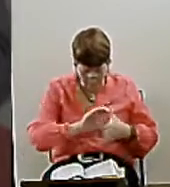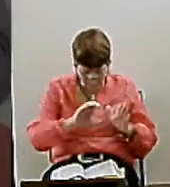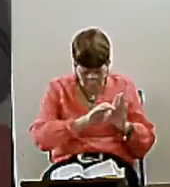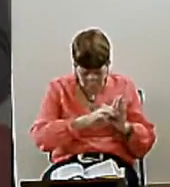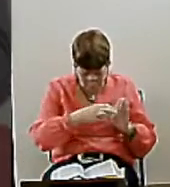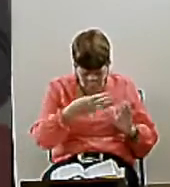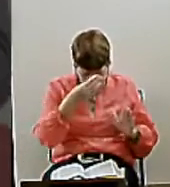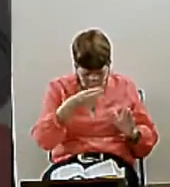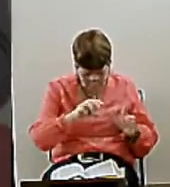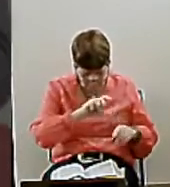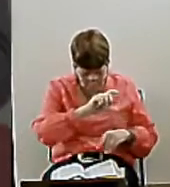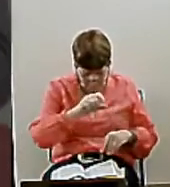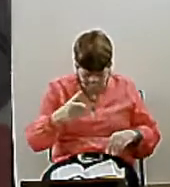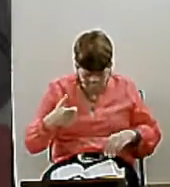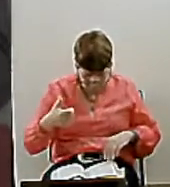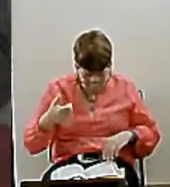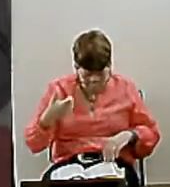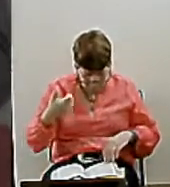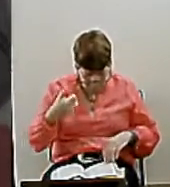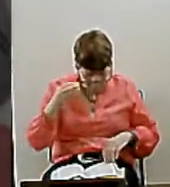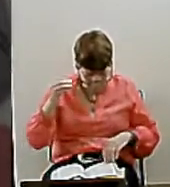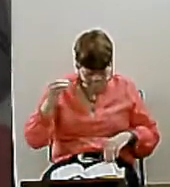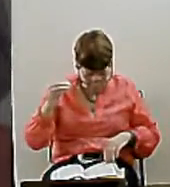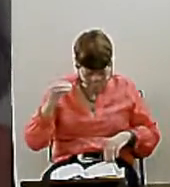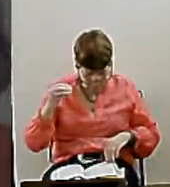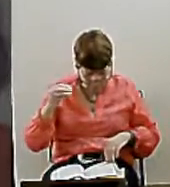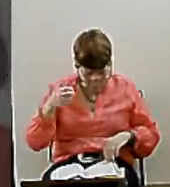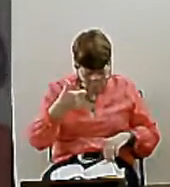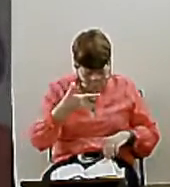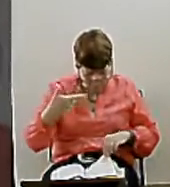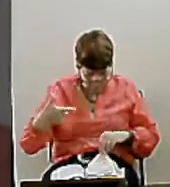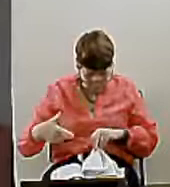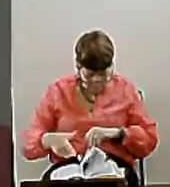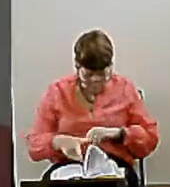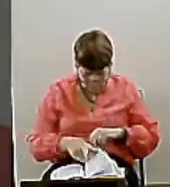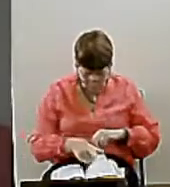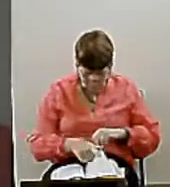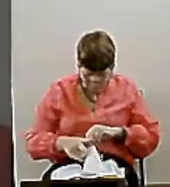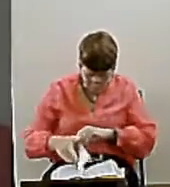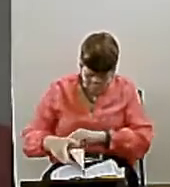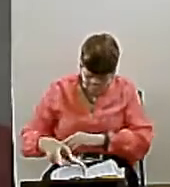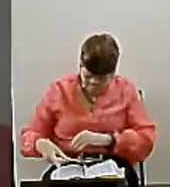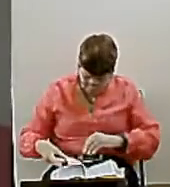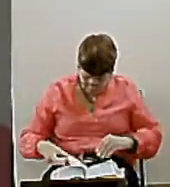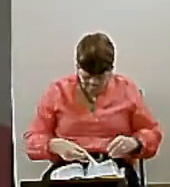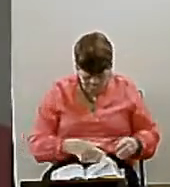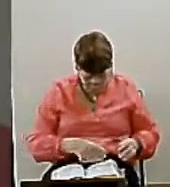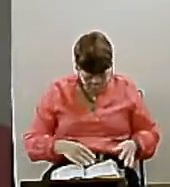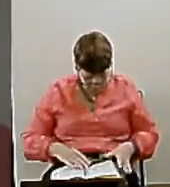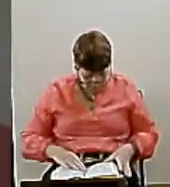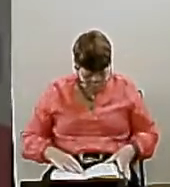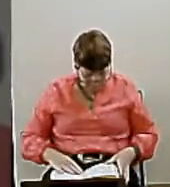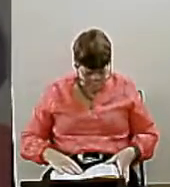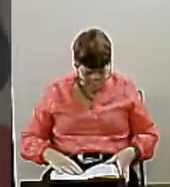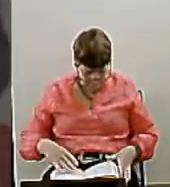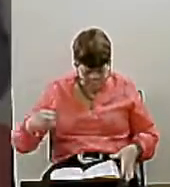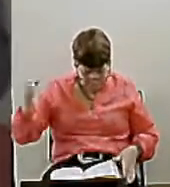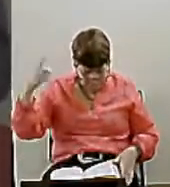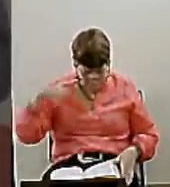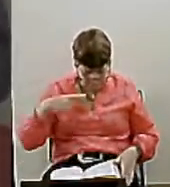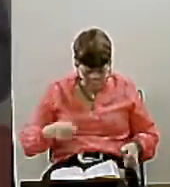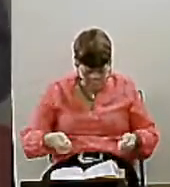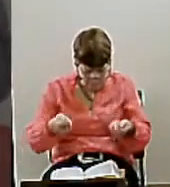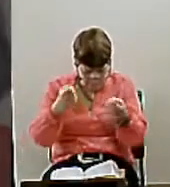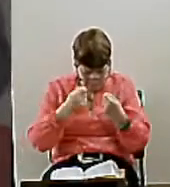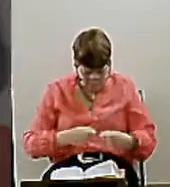do verso 10 ao verso 12 palavra do senhor ela diz assim segundo a graça de Deus